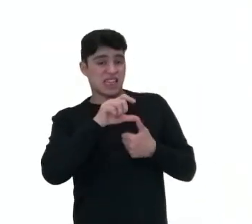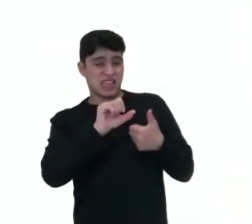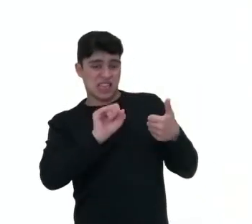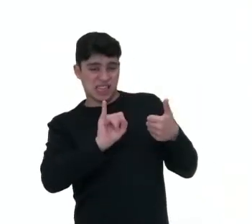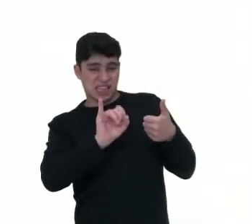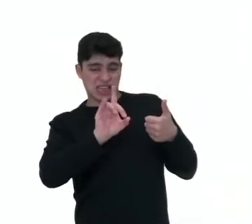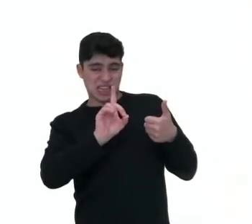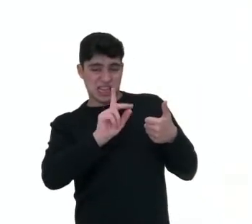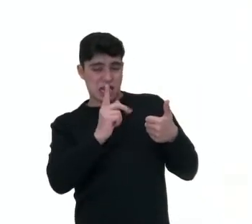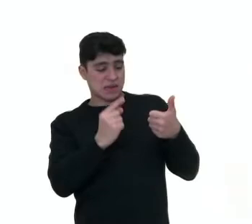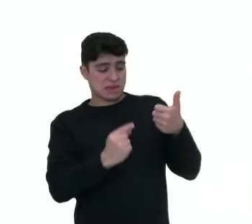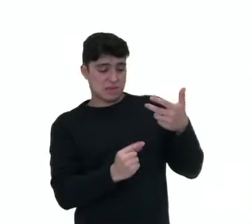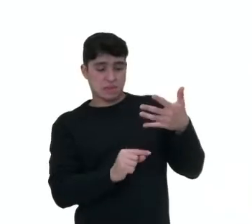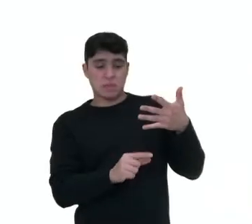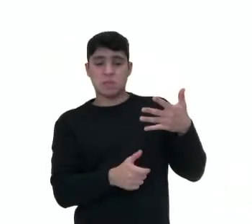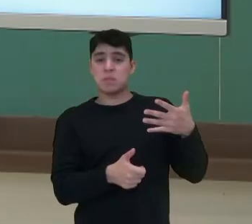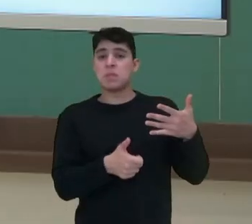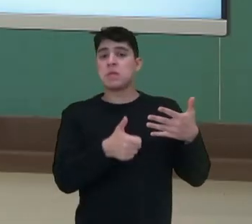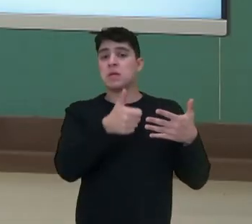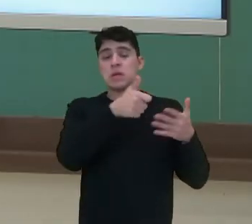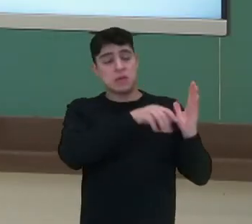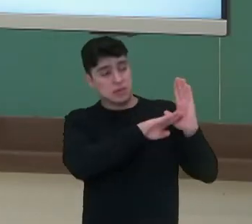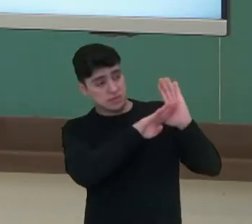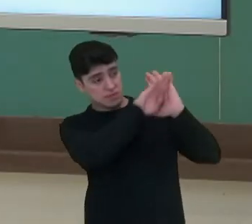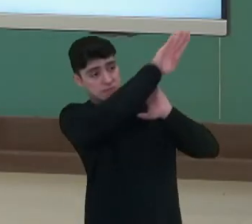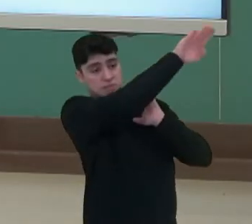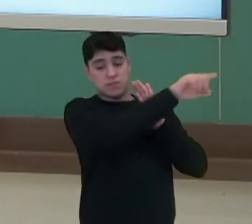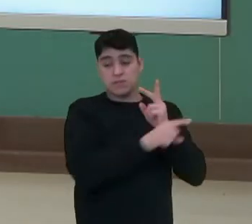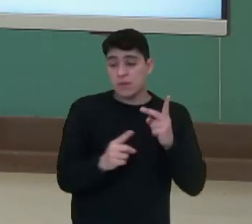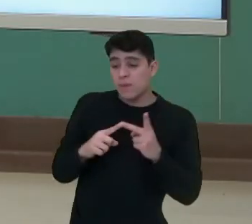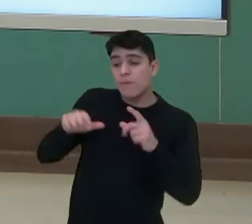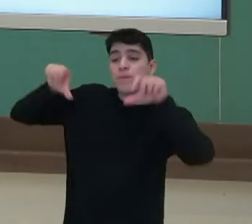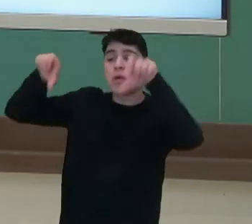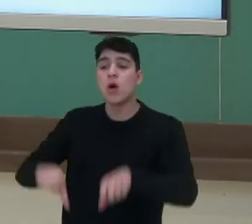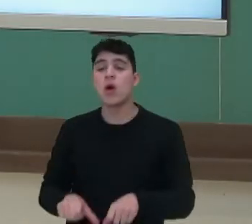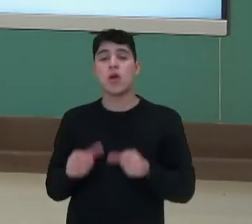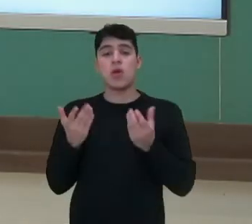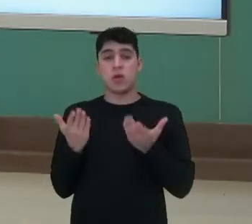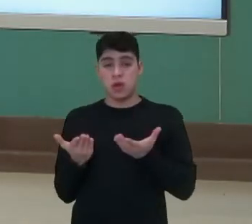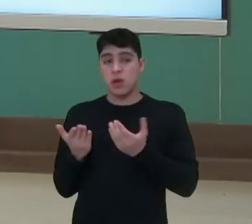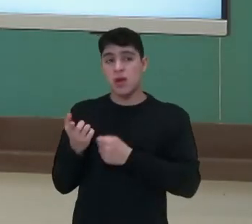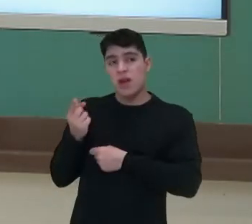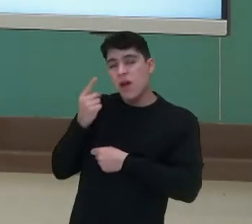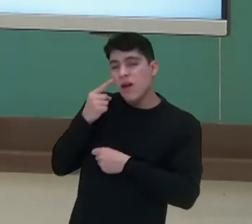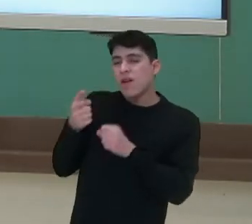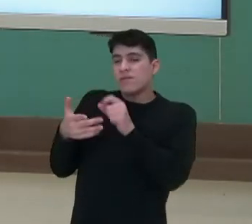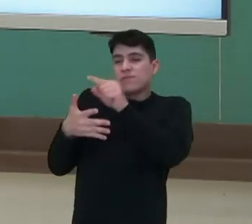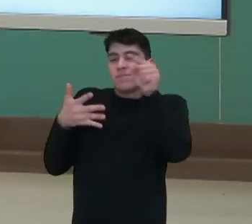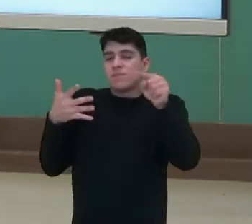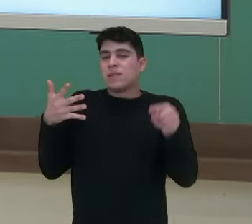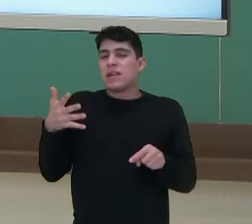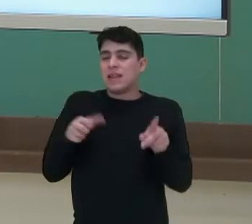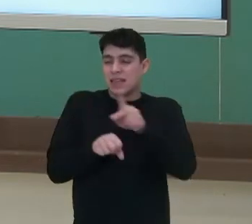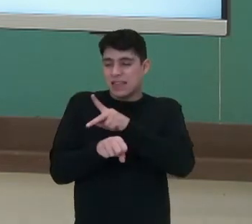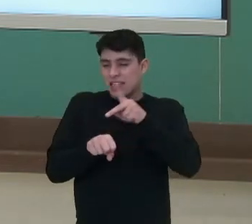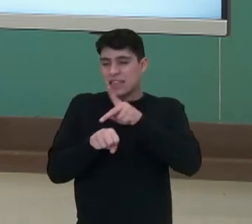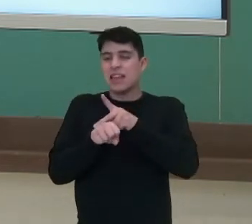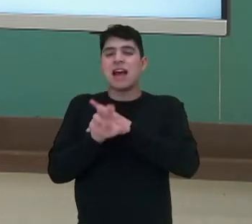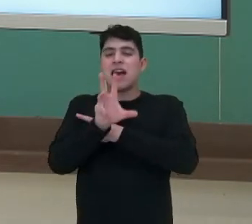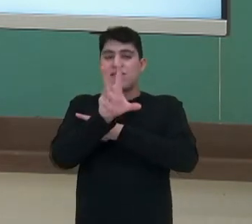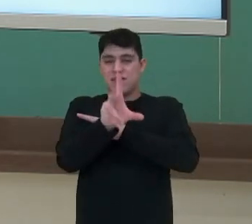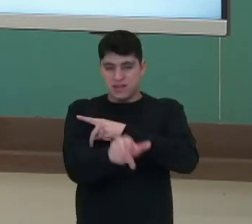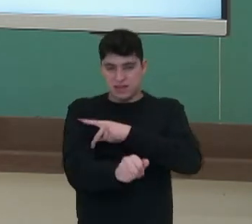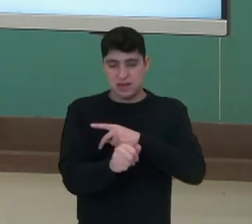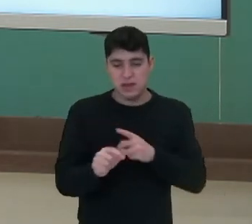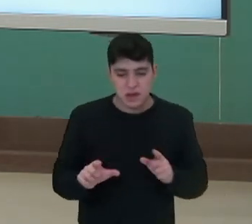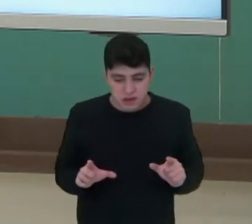que, né, estão em pior situação. Temos aqui, no geral, países africanos, né, ok? Então, olha só, com